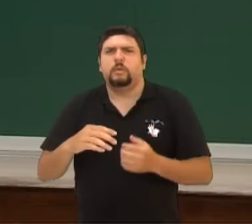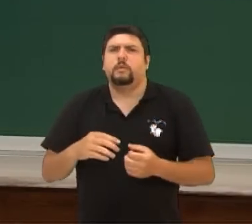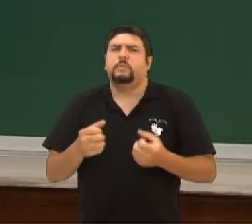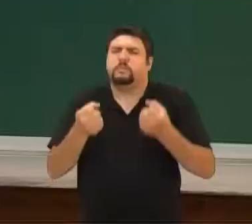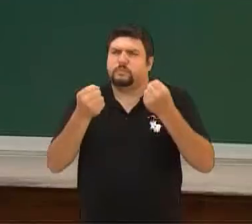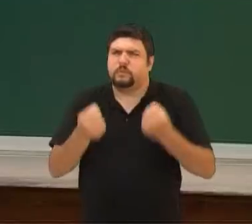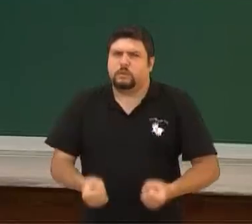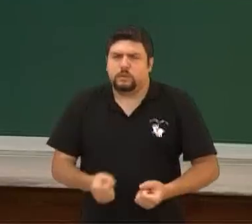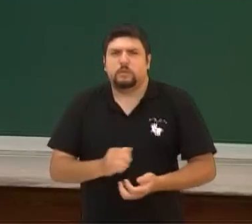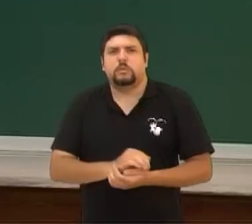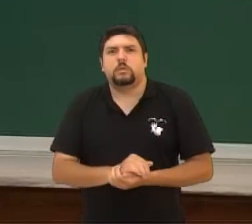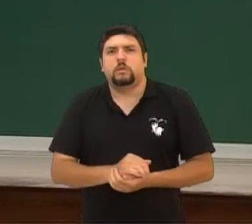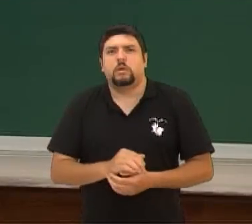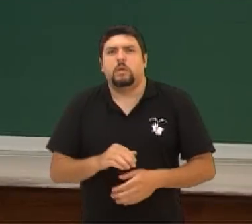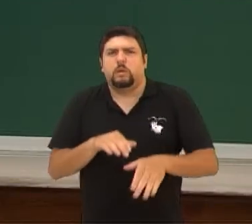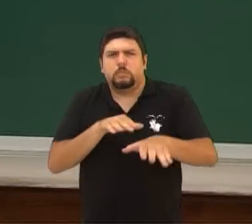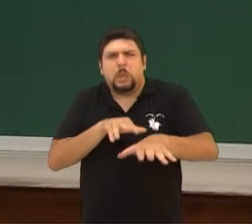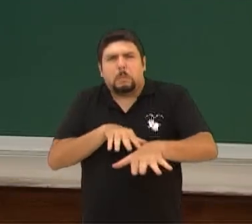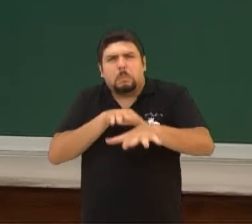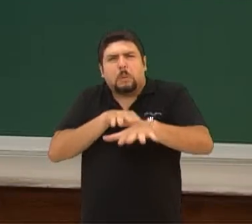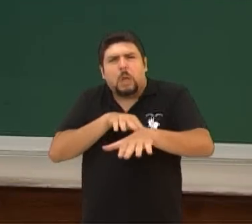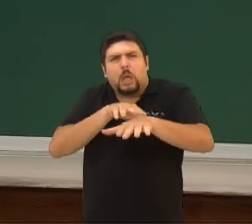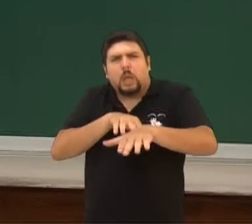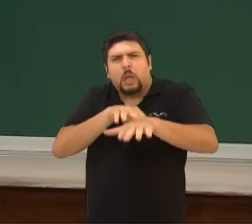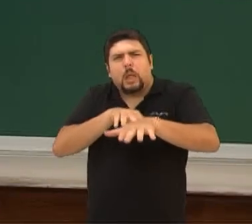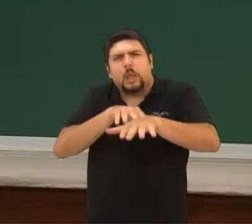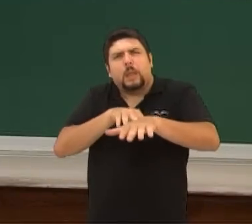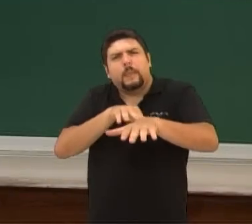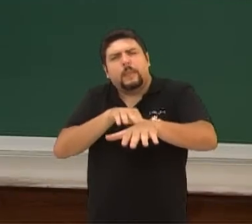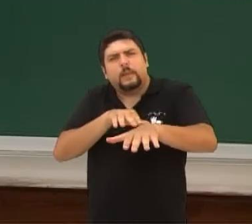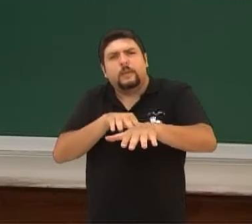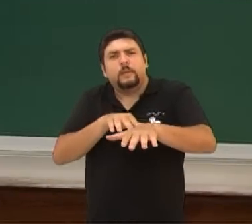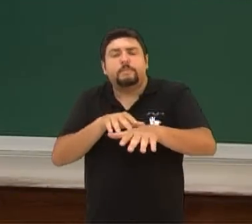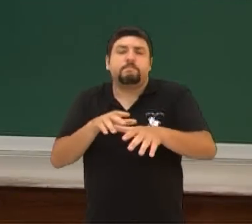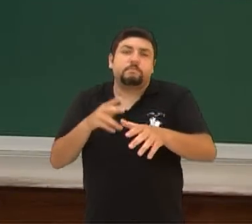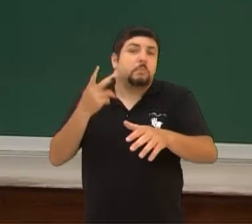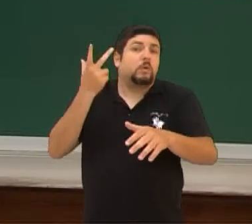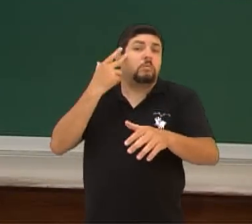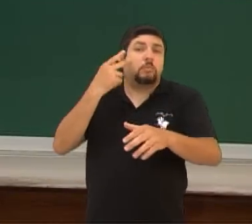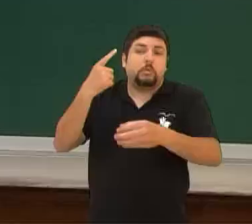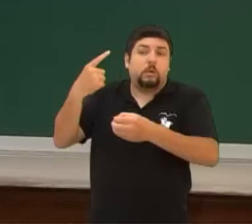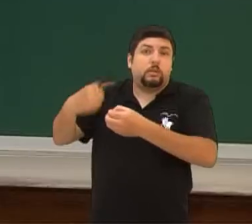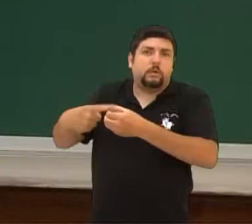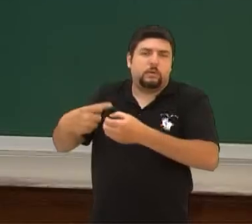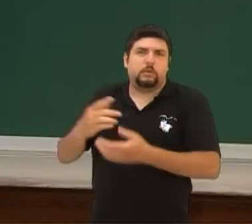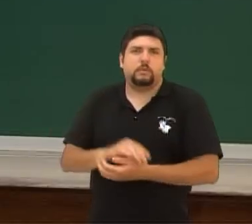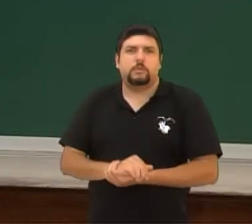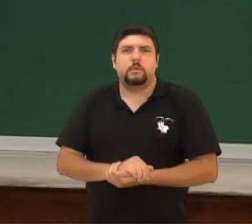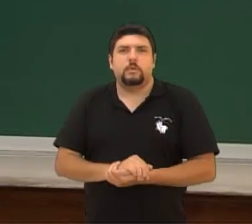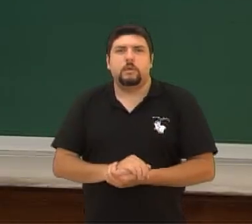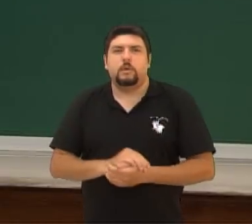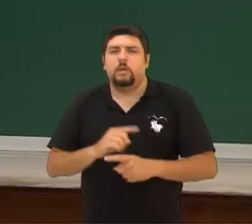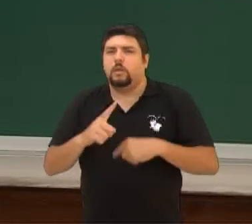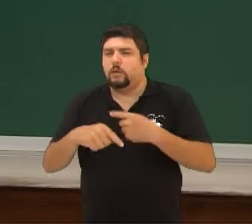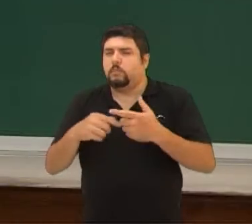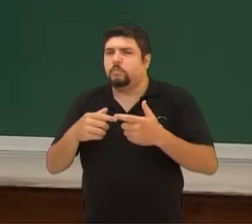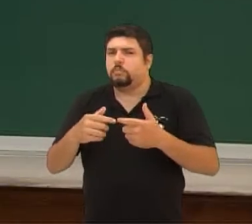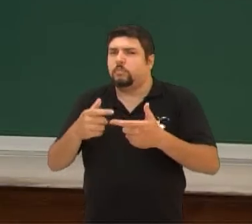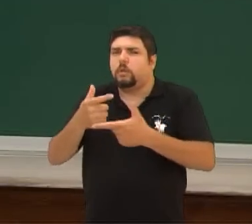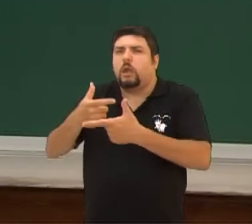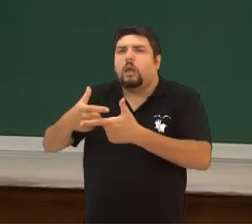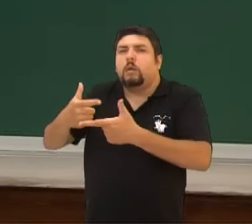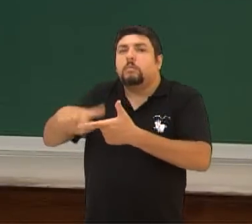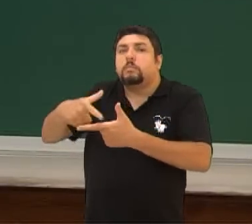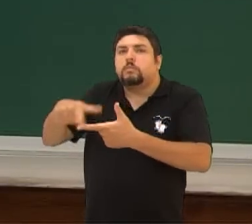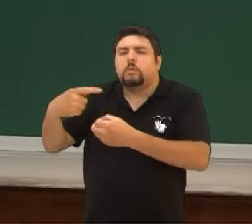África, enfrenta um tráfego intenso, que é um dos males da urbanização. Mas hoje não vamos falar sobre problemas urbanos, né? Vamos falar